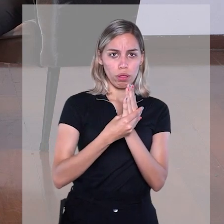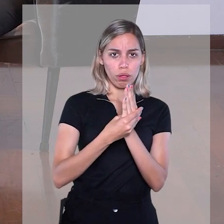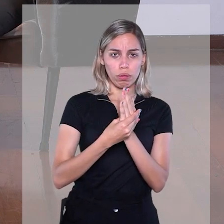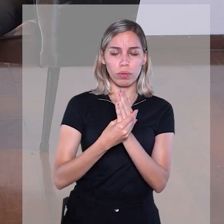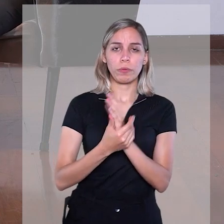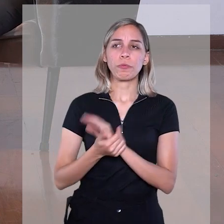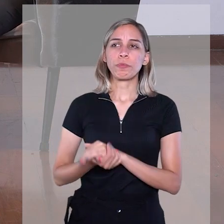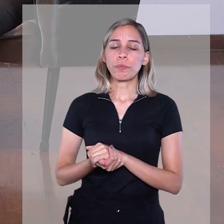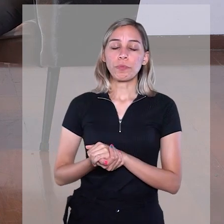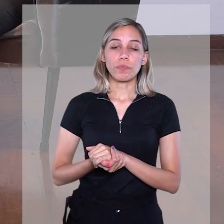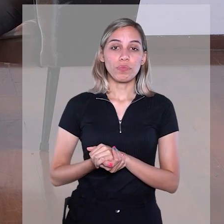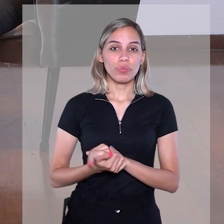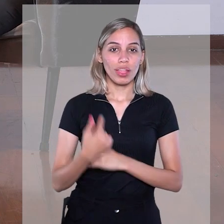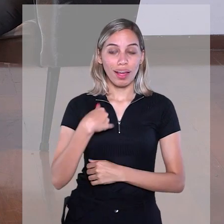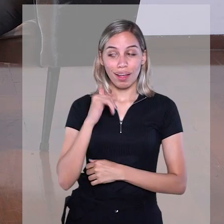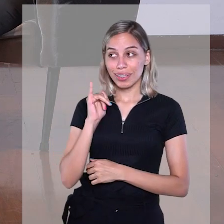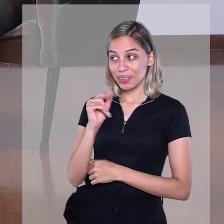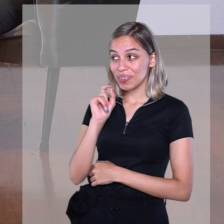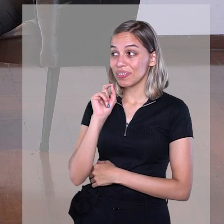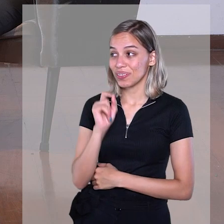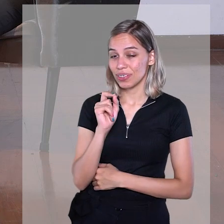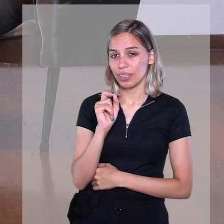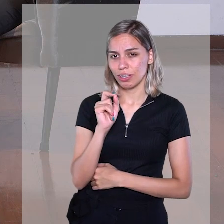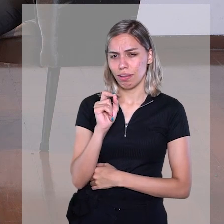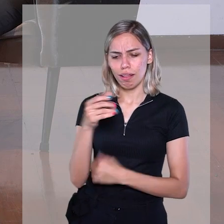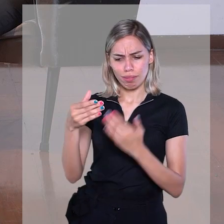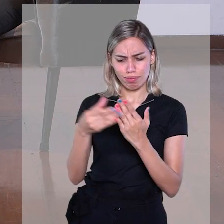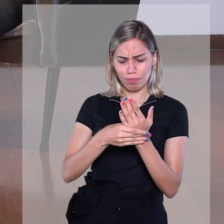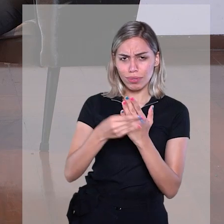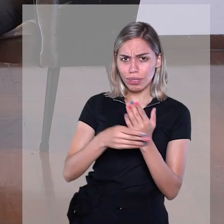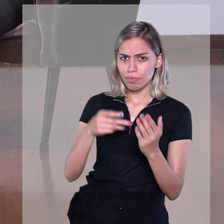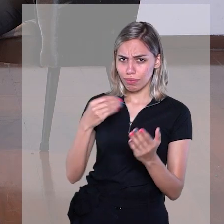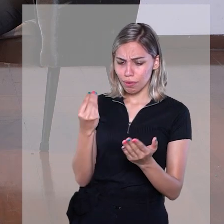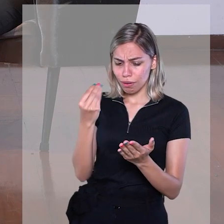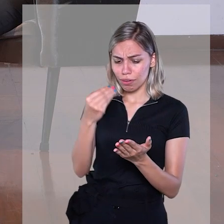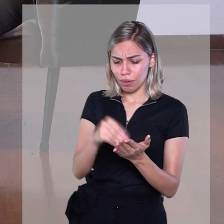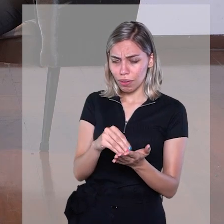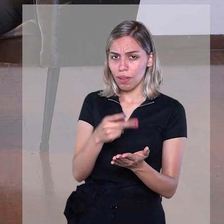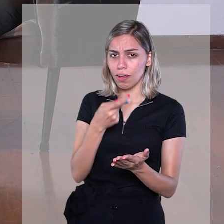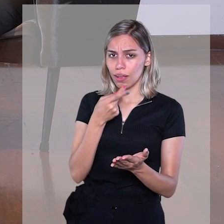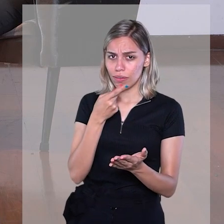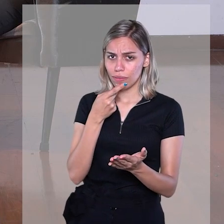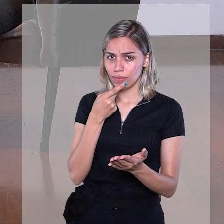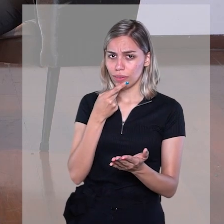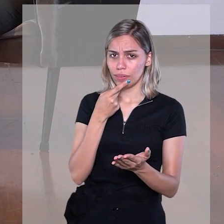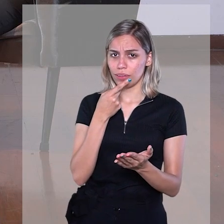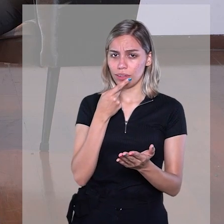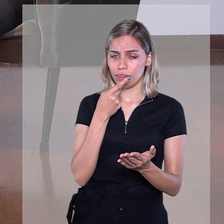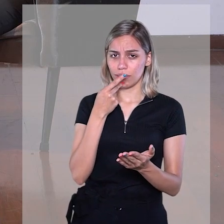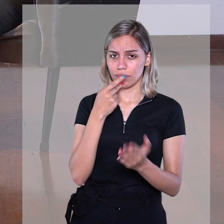memorial artístico-intelectual e tenho repetido isso aparece no livro também, no Sonhei com o Anjo da Guarda o Resto da Noite.